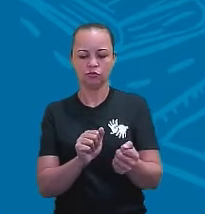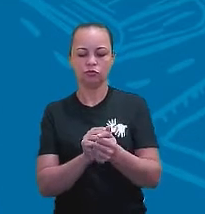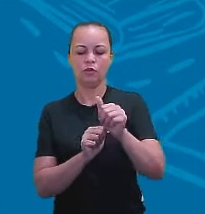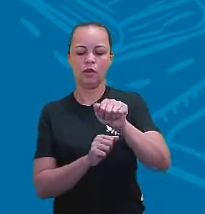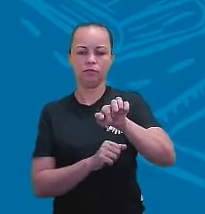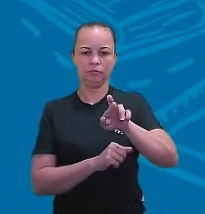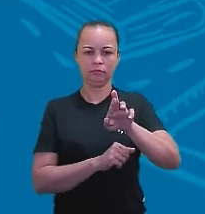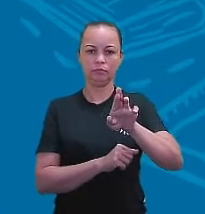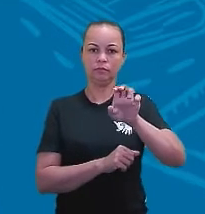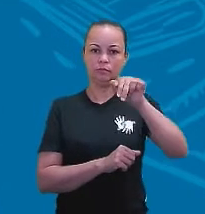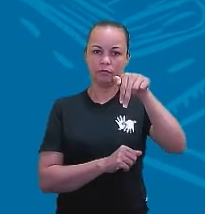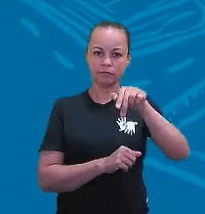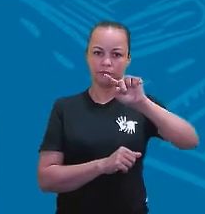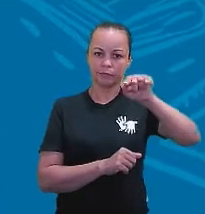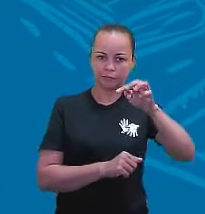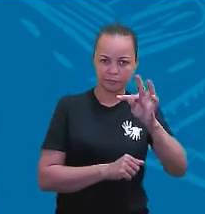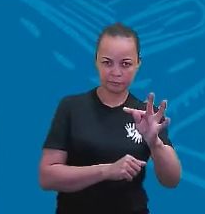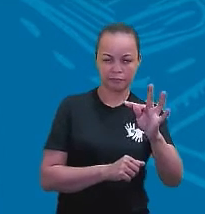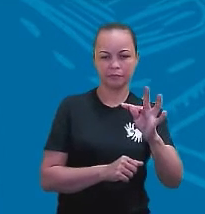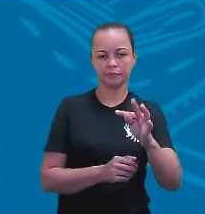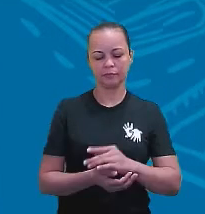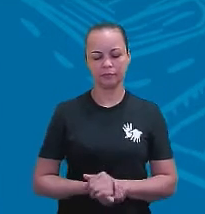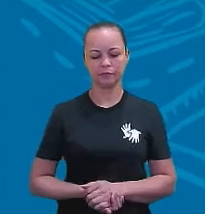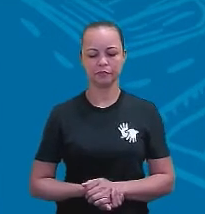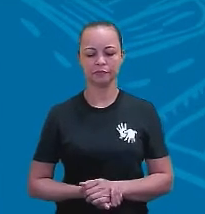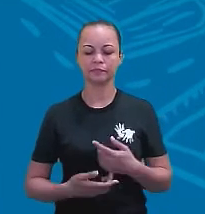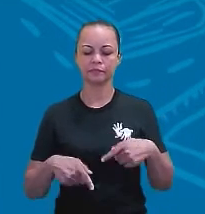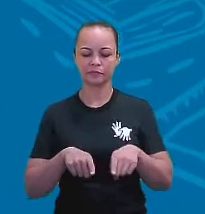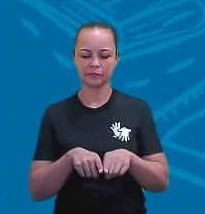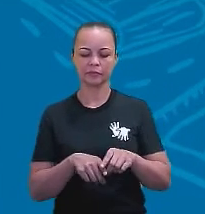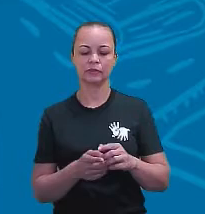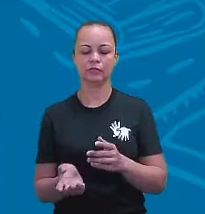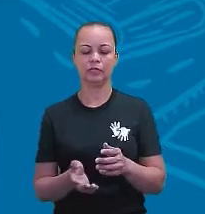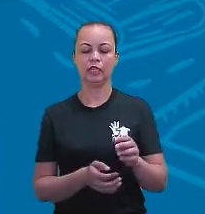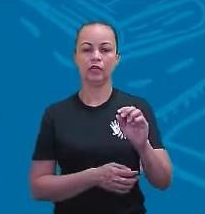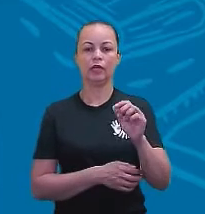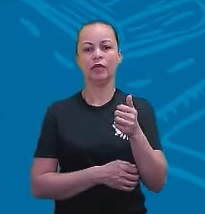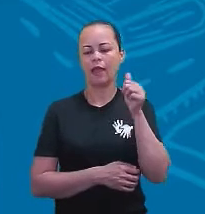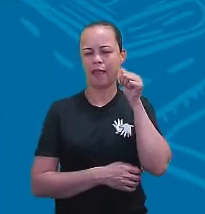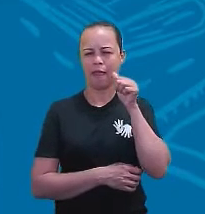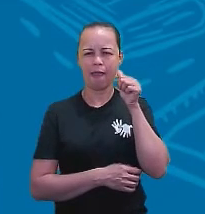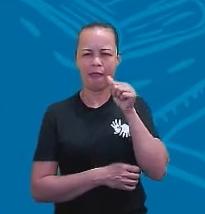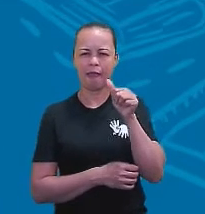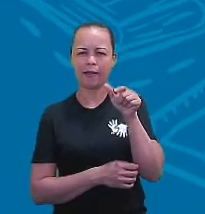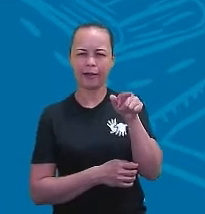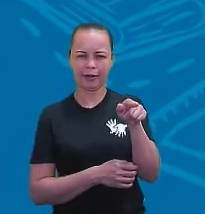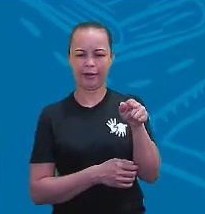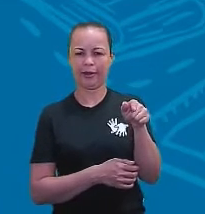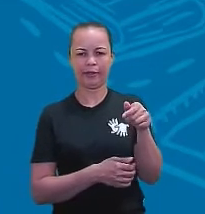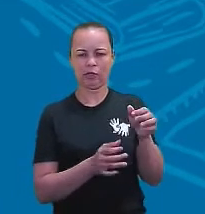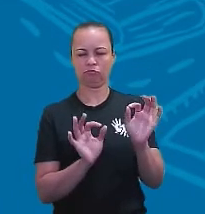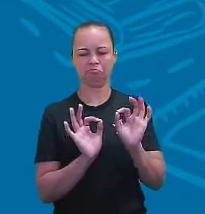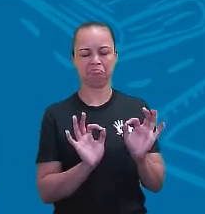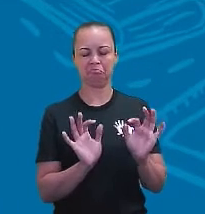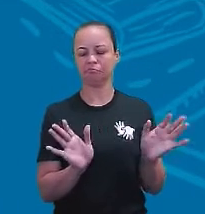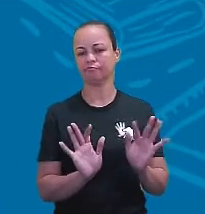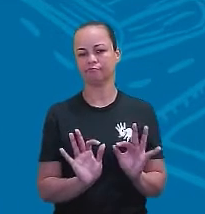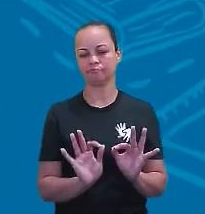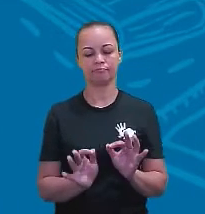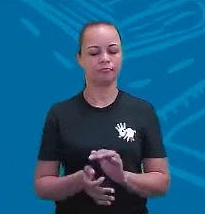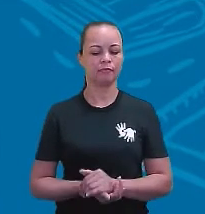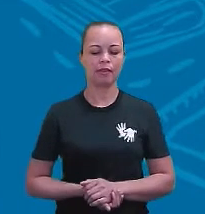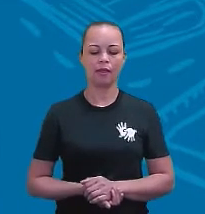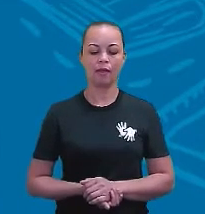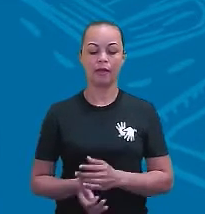E aí se tornou aren't. She isn't great, para dizer que ela não está ótima.